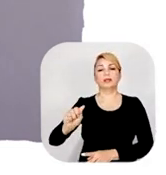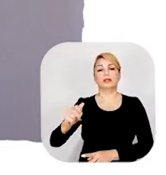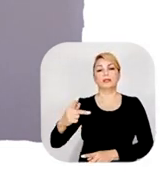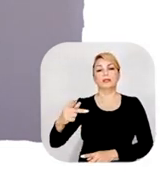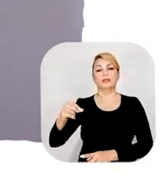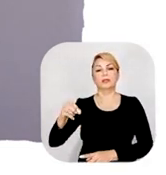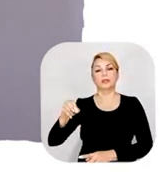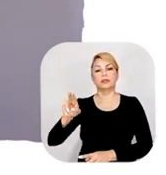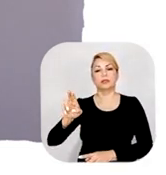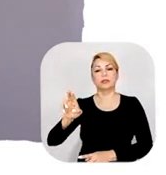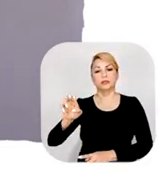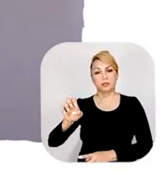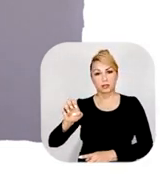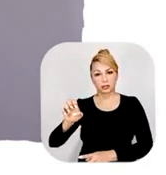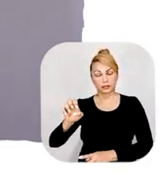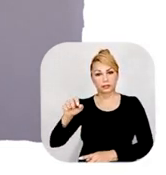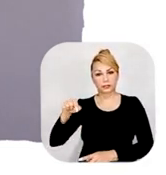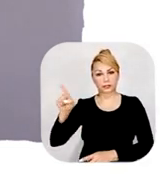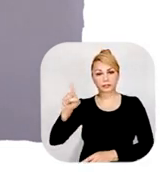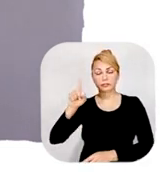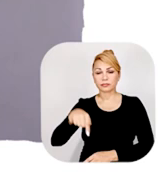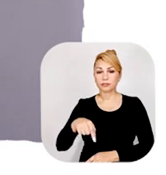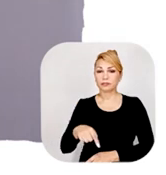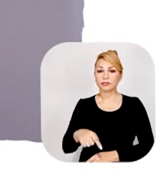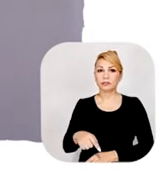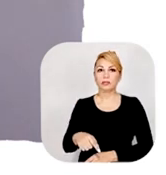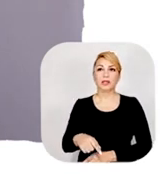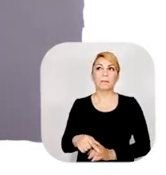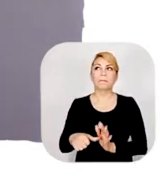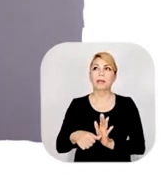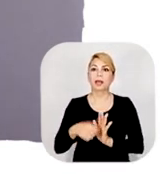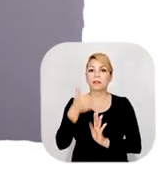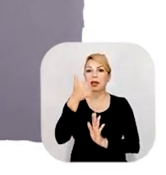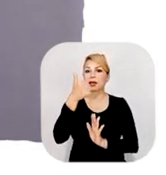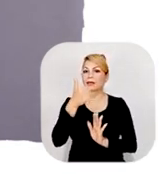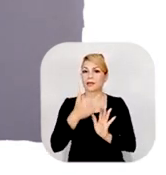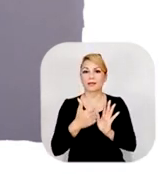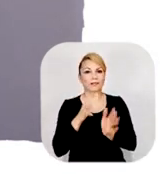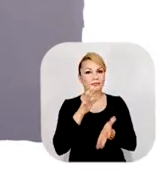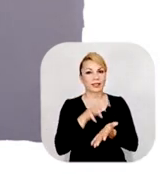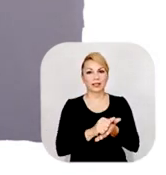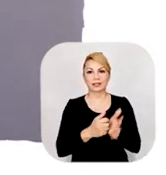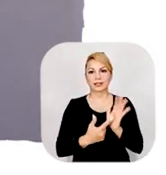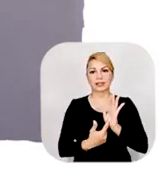que são inéditas e são bastante,